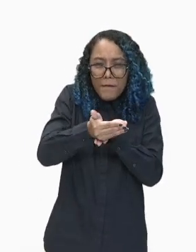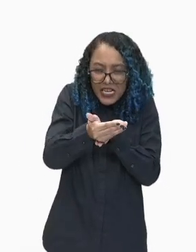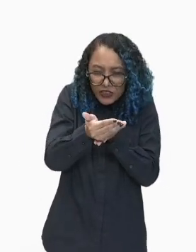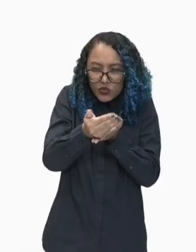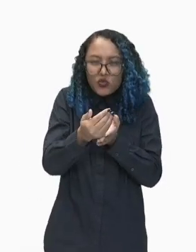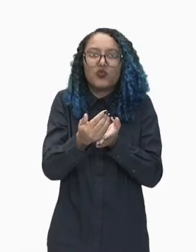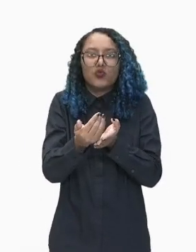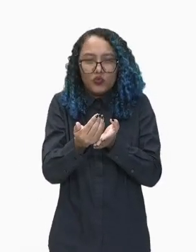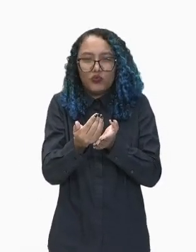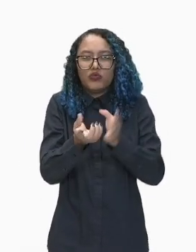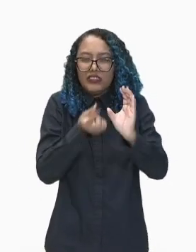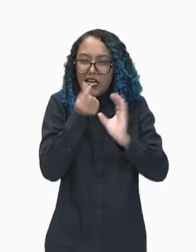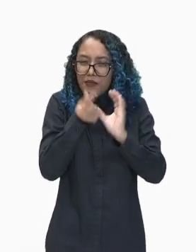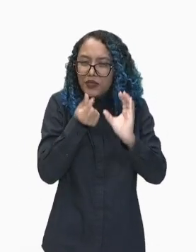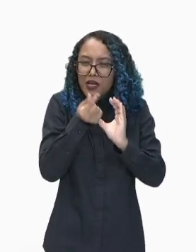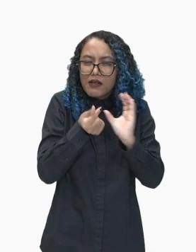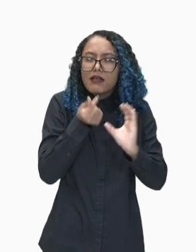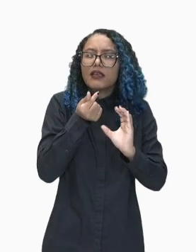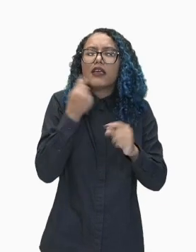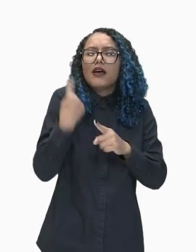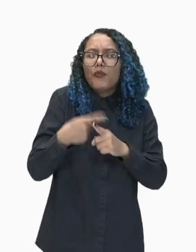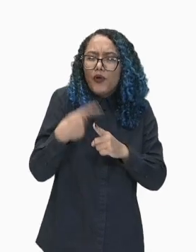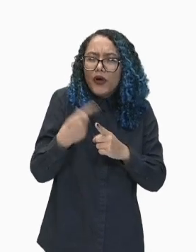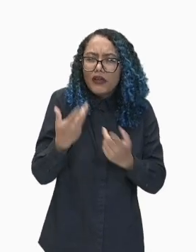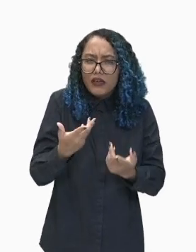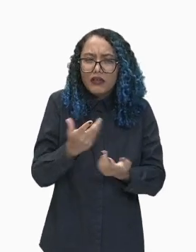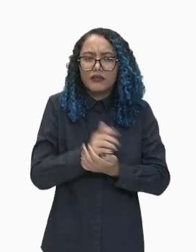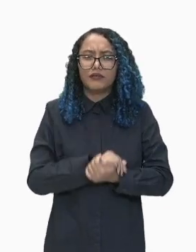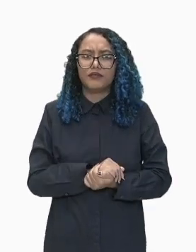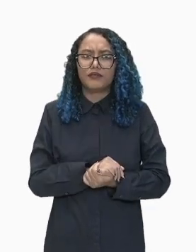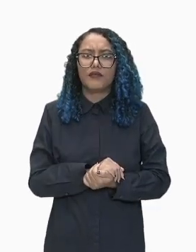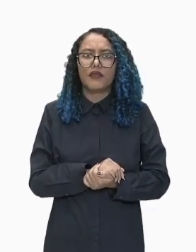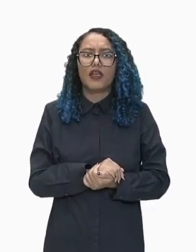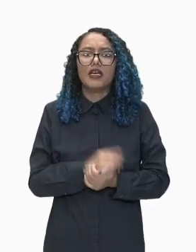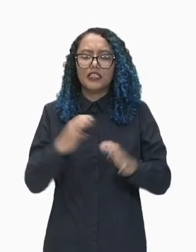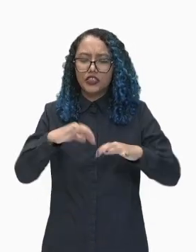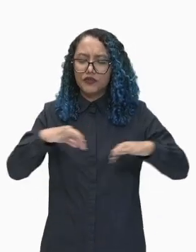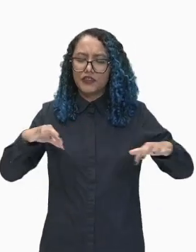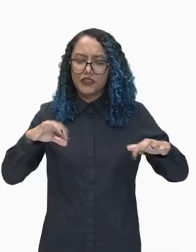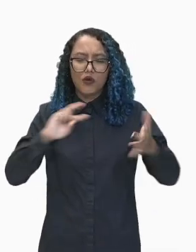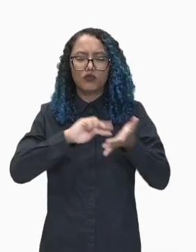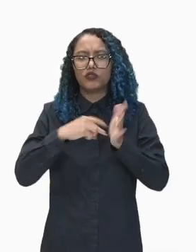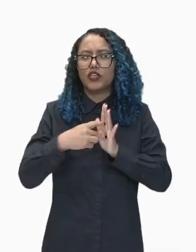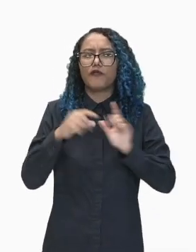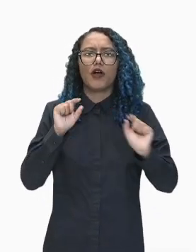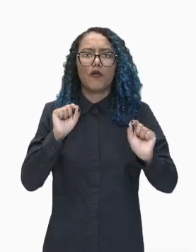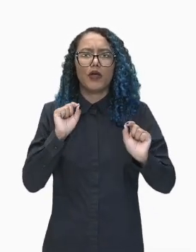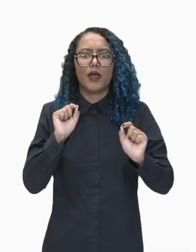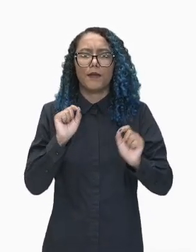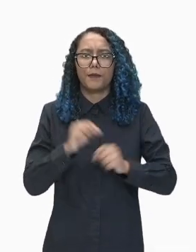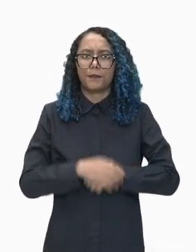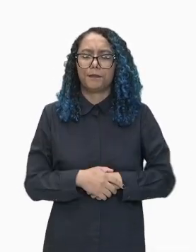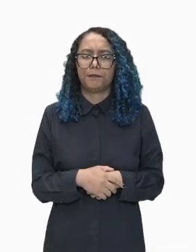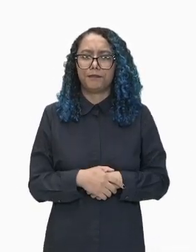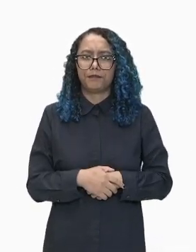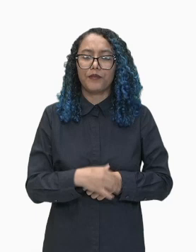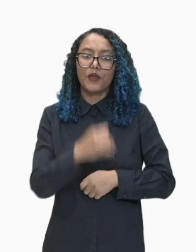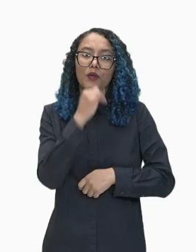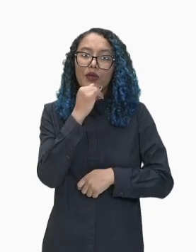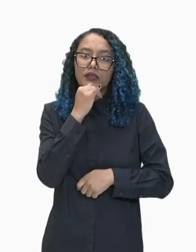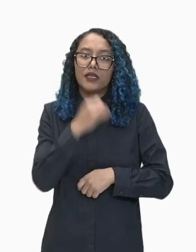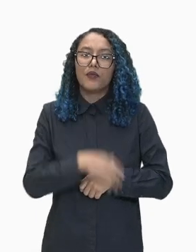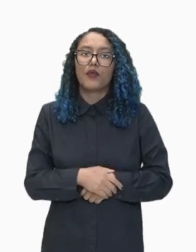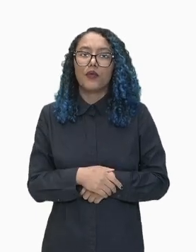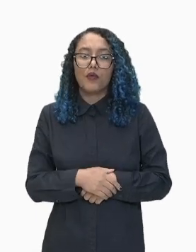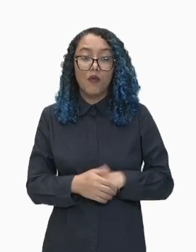Por quê? Por que essa divisão entre capital e trabalho, professor? Porque o capital vai estar na mão de